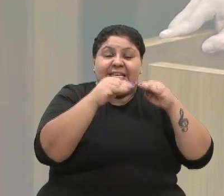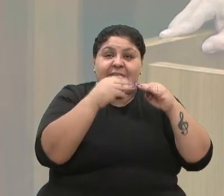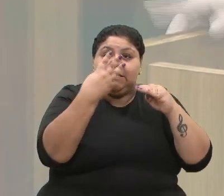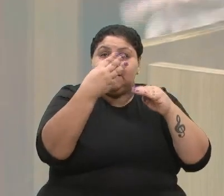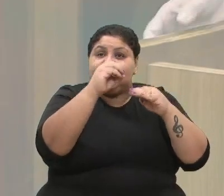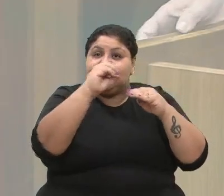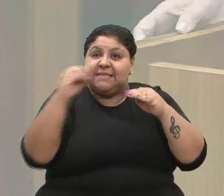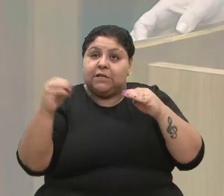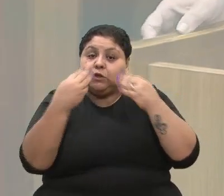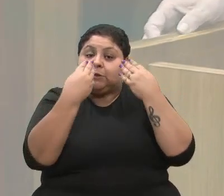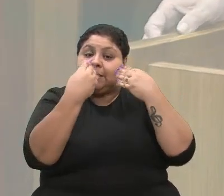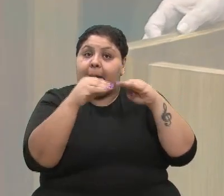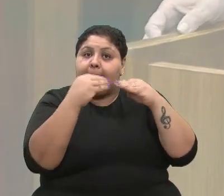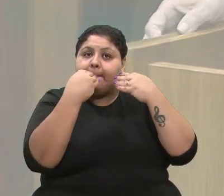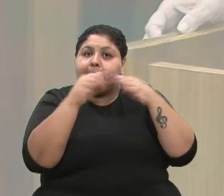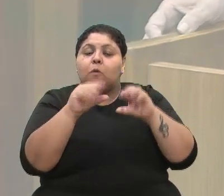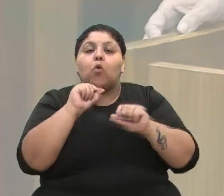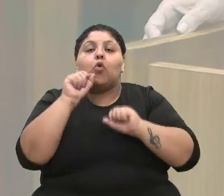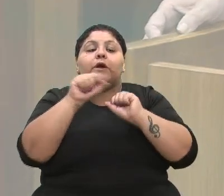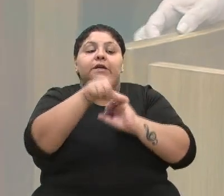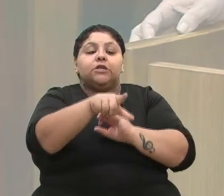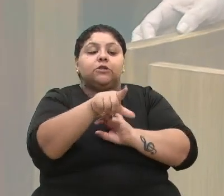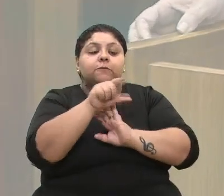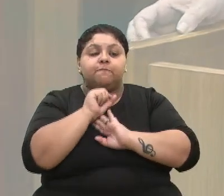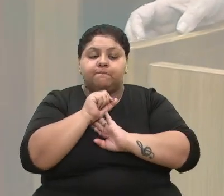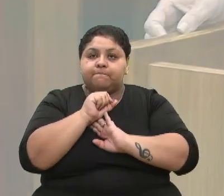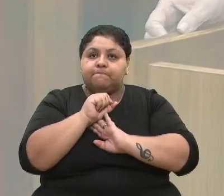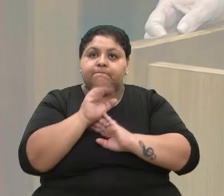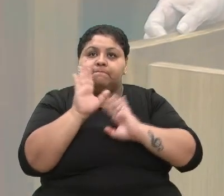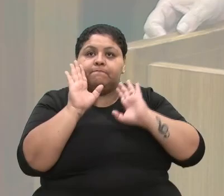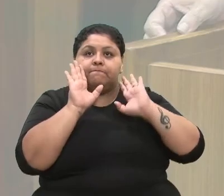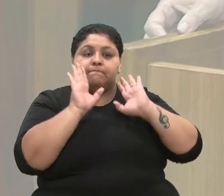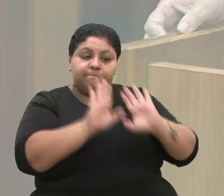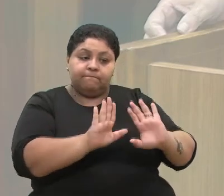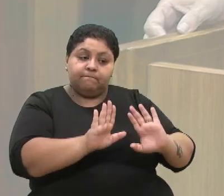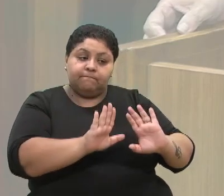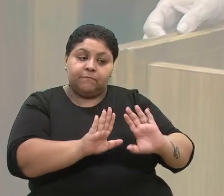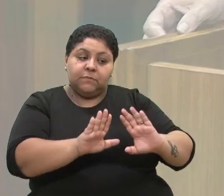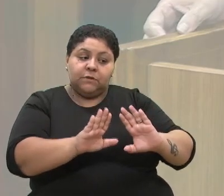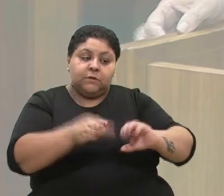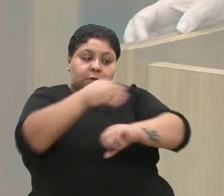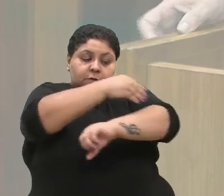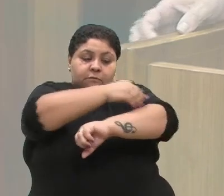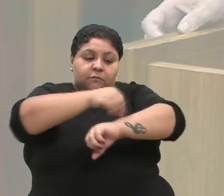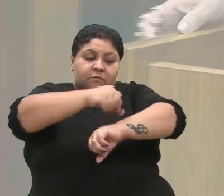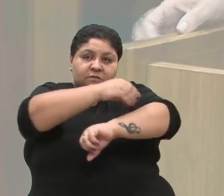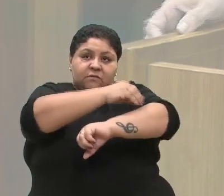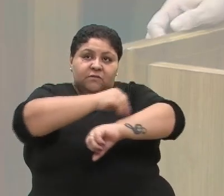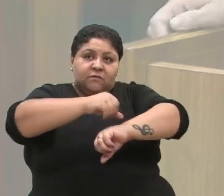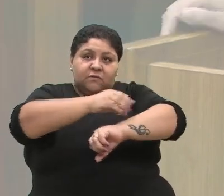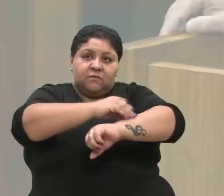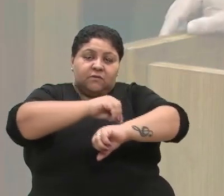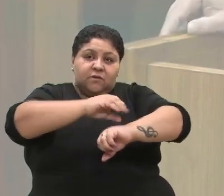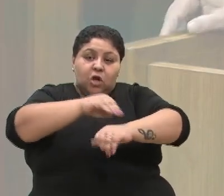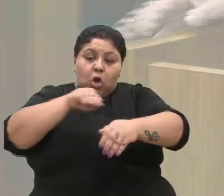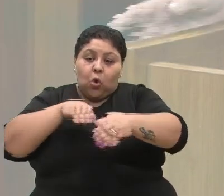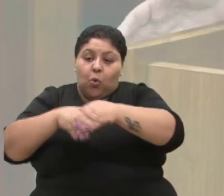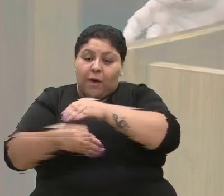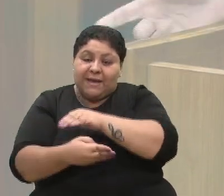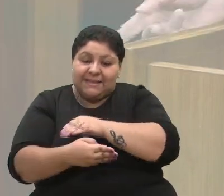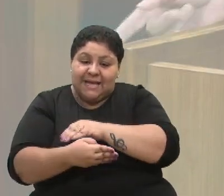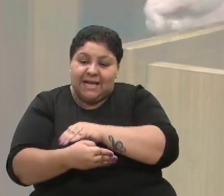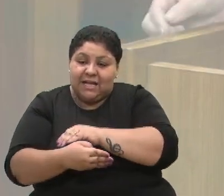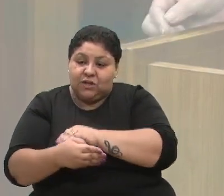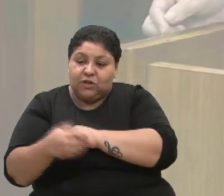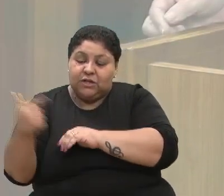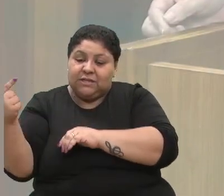que foi tomado a decisão? De deixar grande parte desse fresado na subprefeitura da Forqueta, porque era